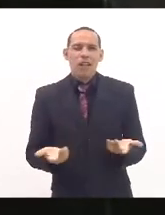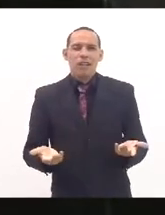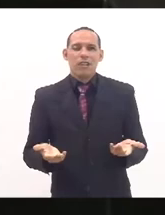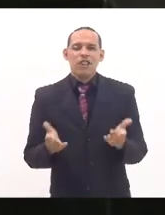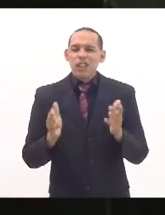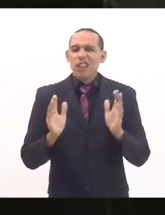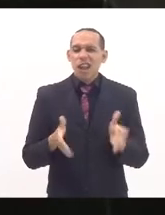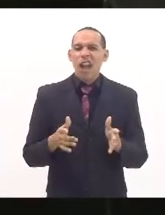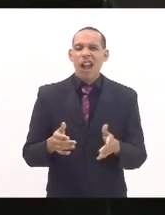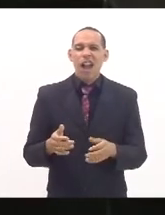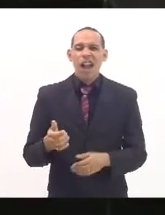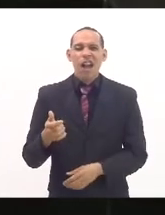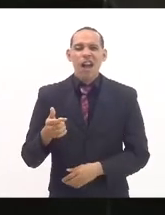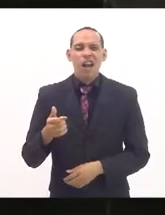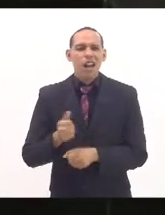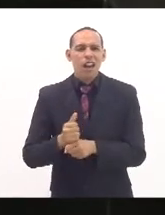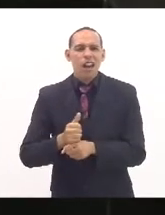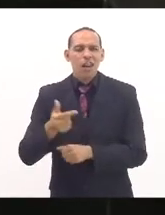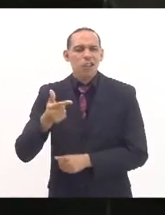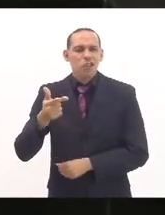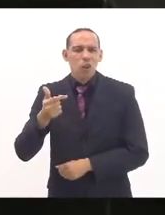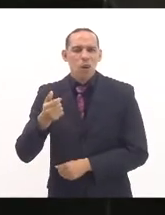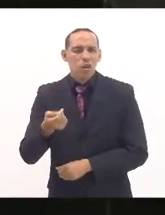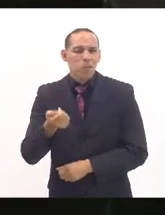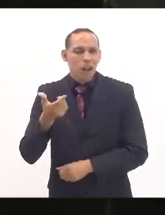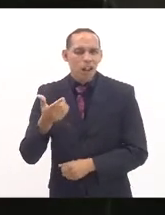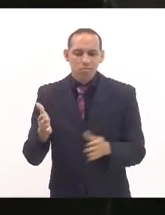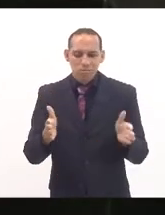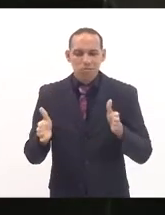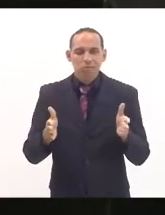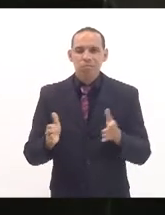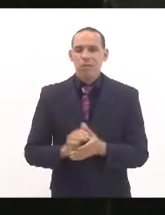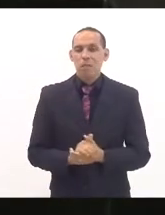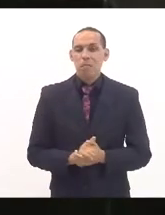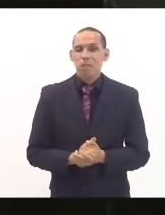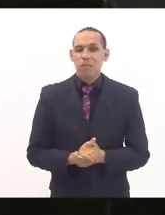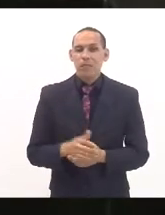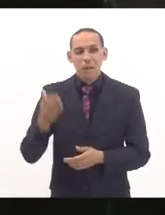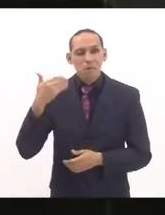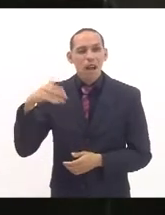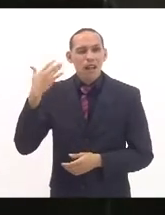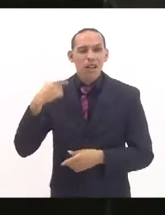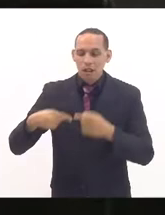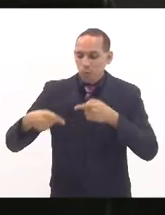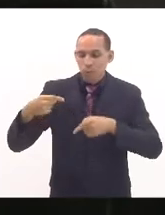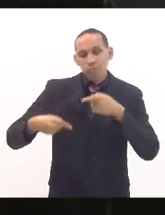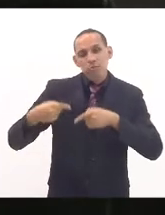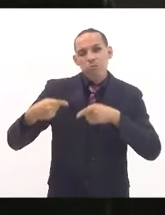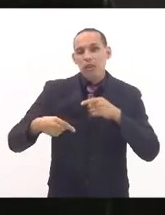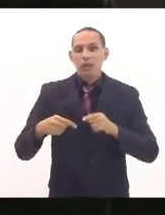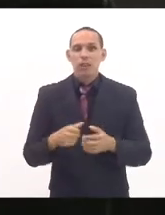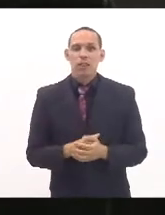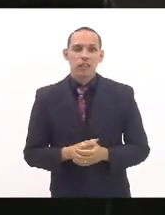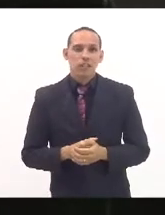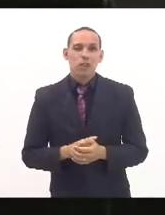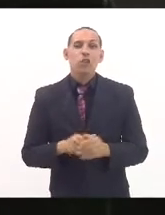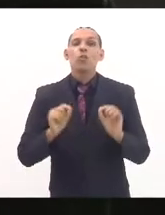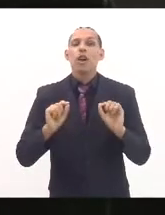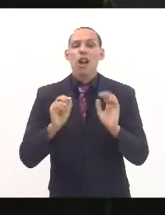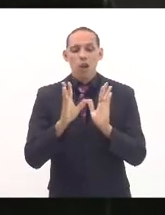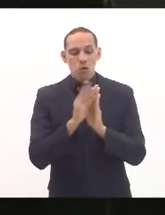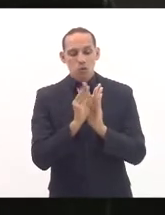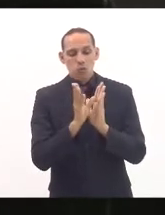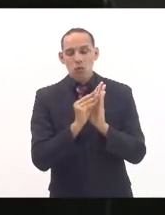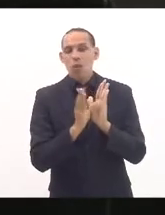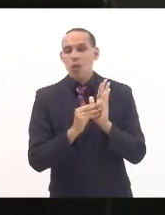há quase 12 anos, né? Quando aqui se discutia o conteúdo